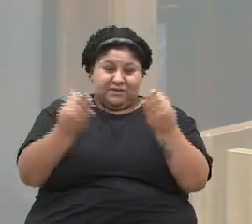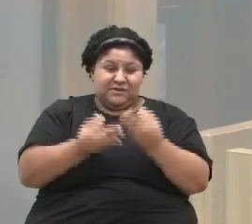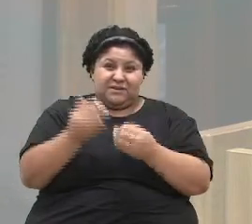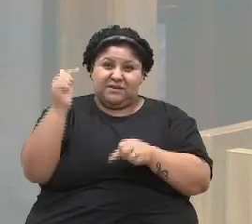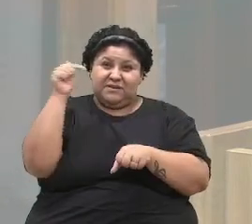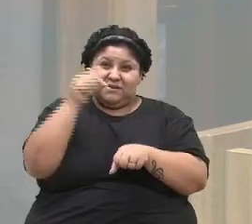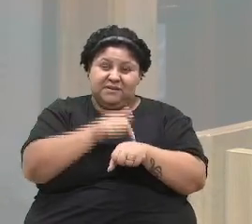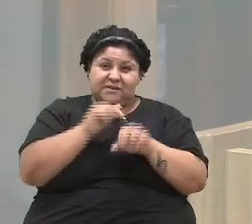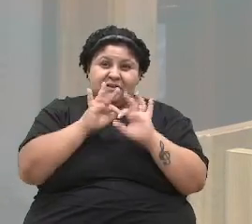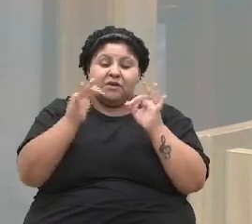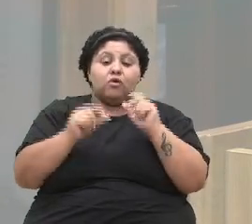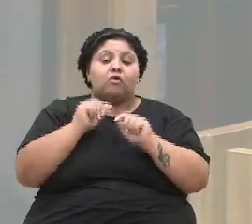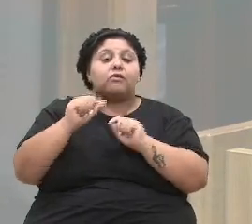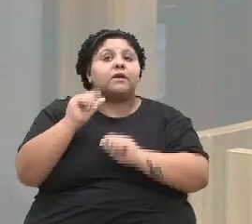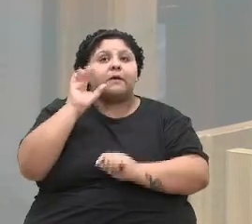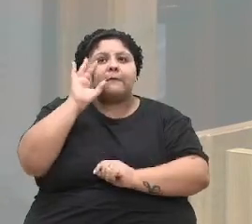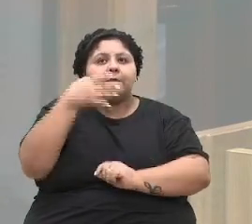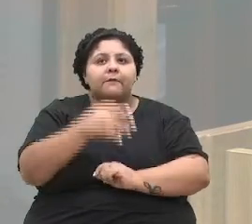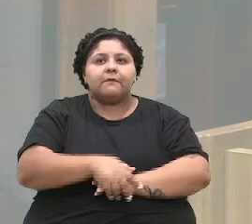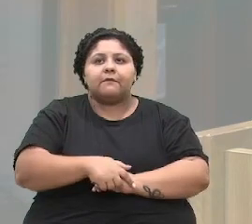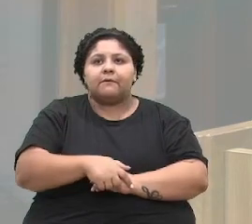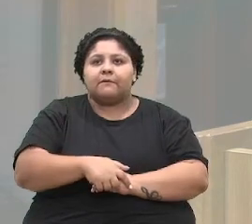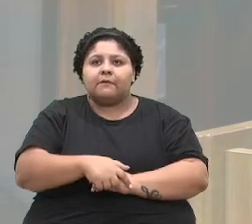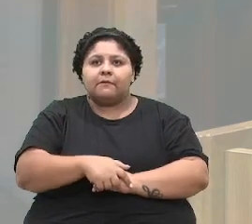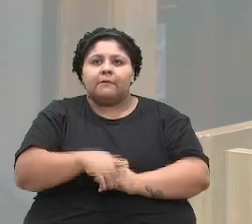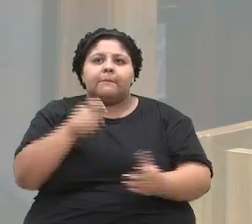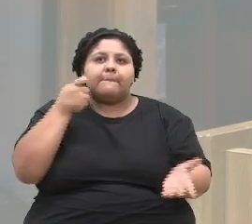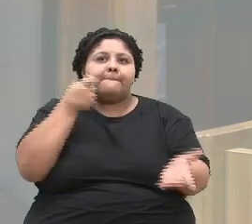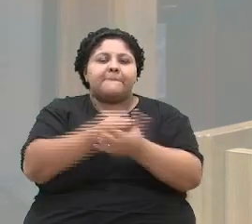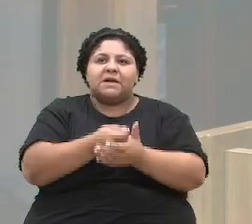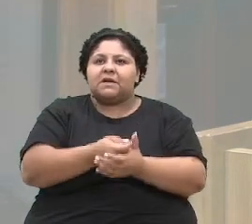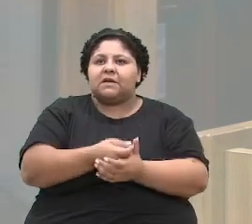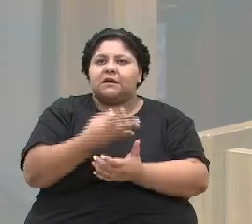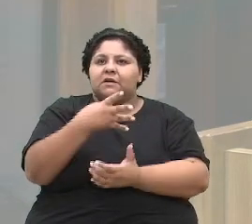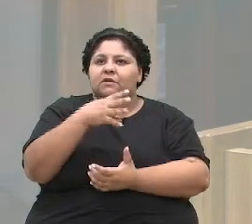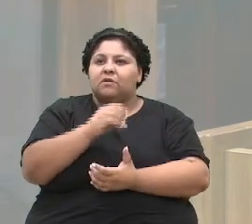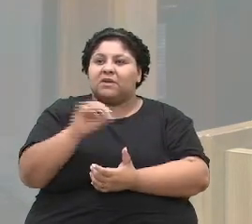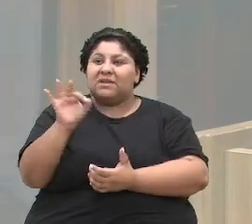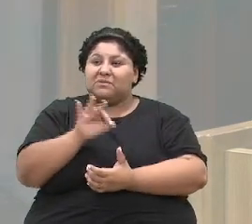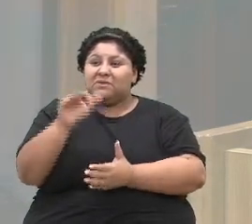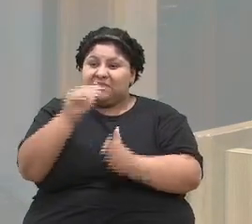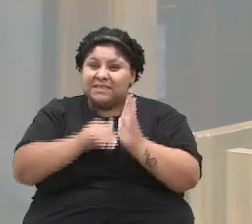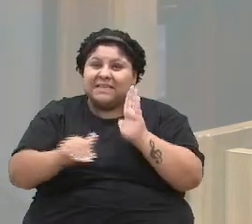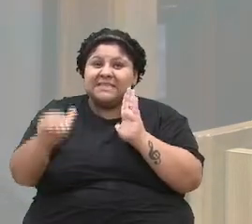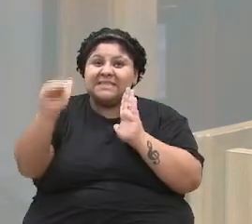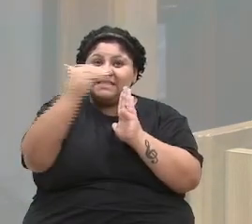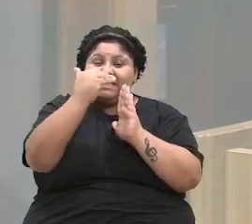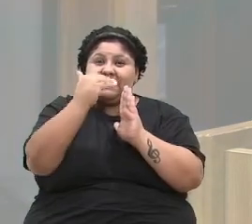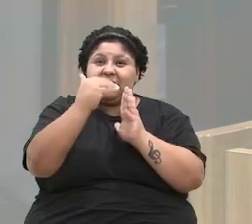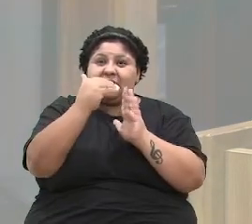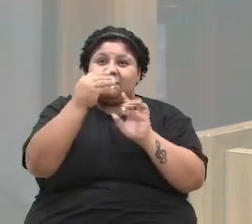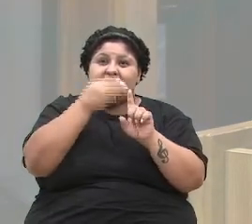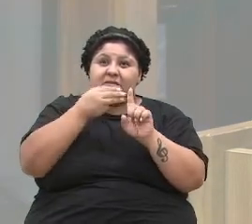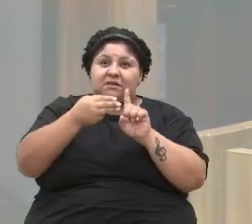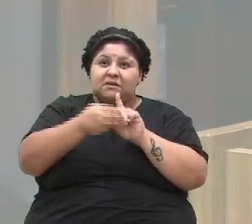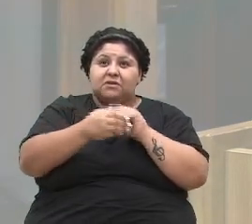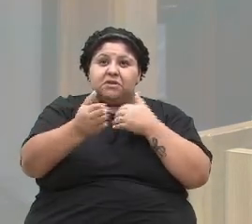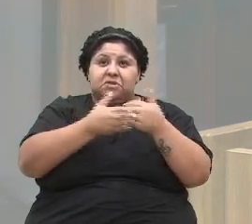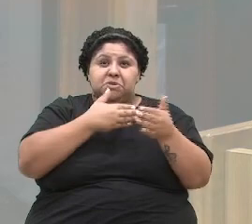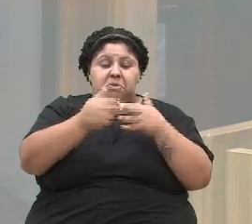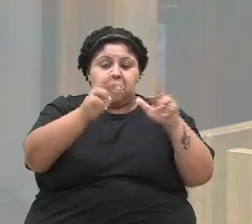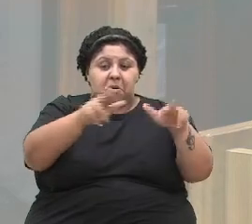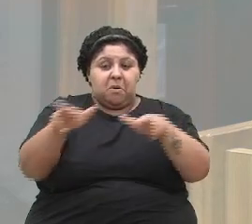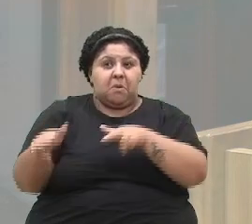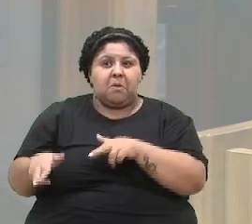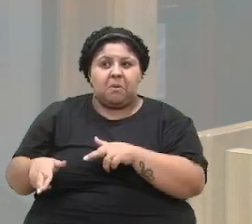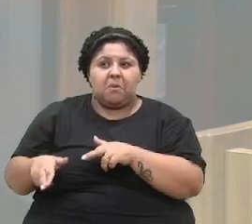essas famílias, o que aconteceu? Foram lá e tiveram que pagar um valor 40% acima do valor de mercado de qualquer outra aqui na região. O